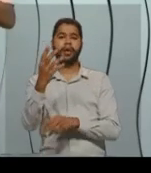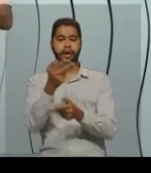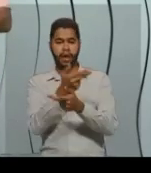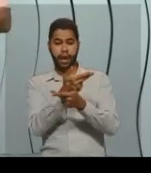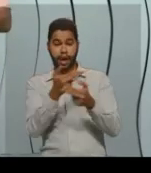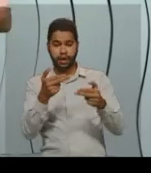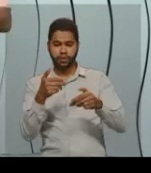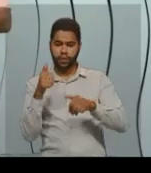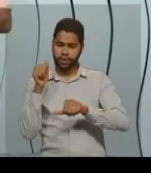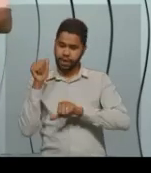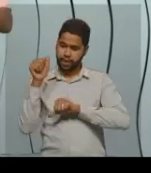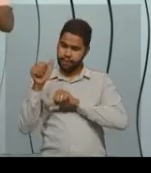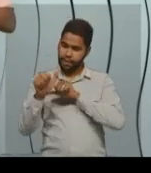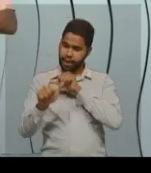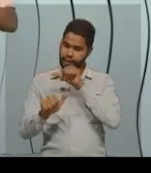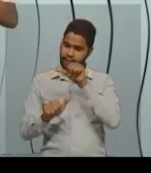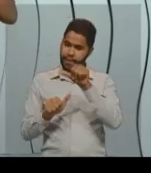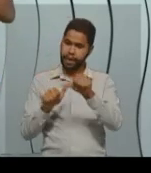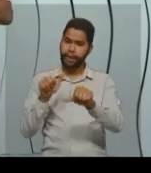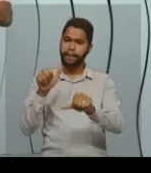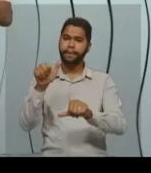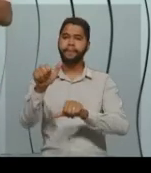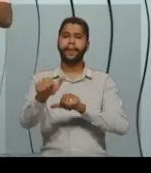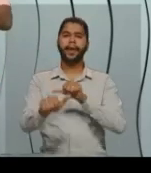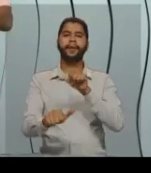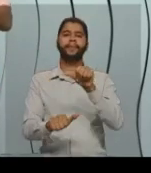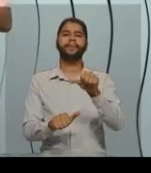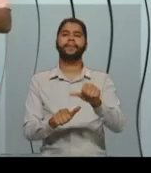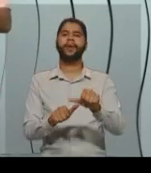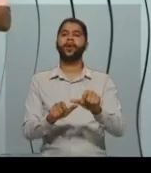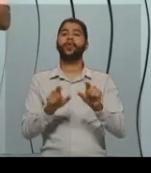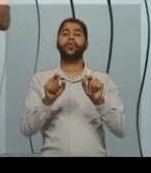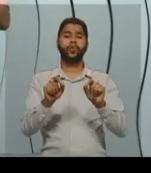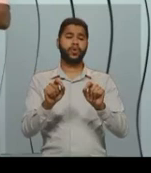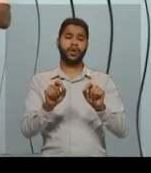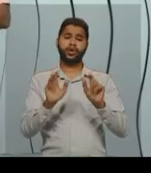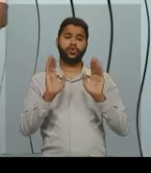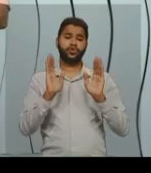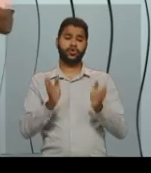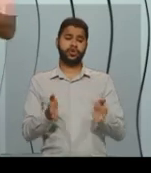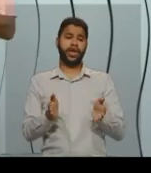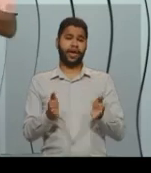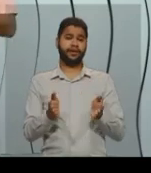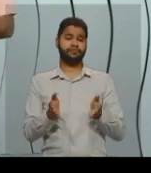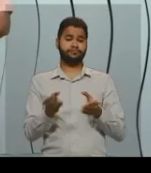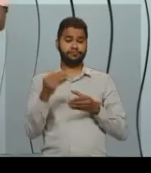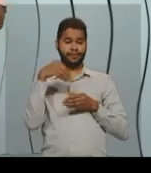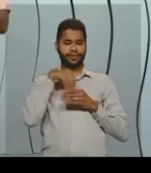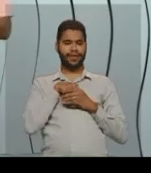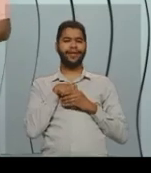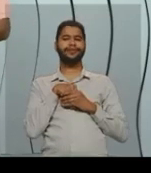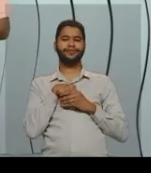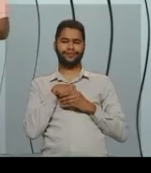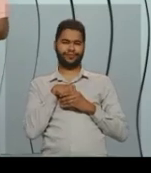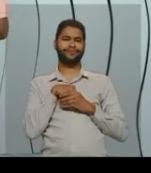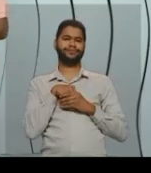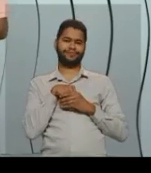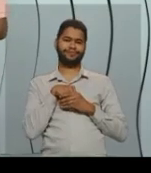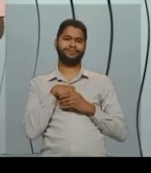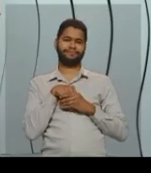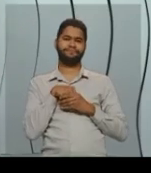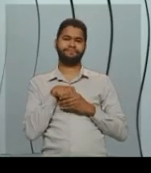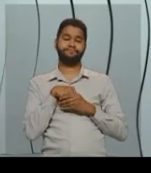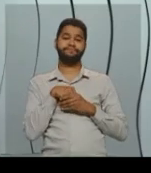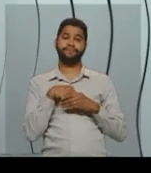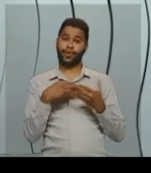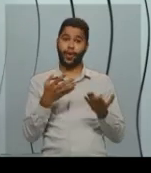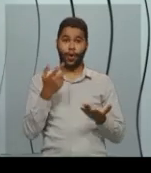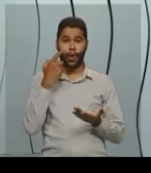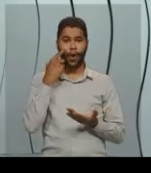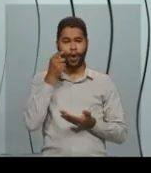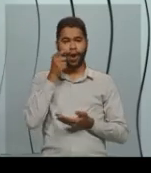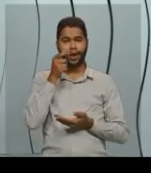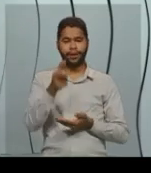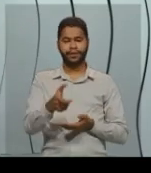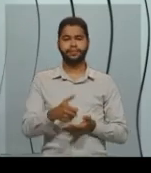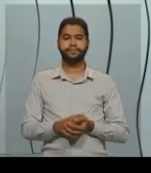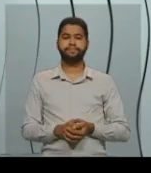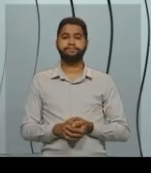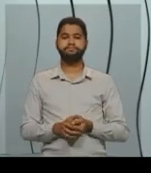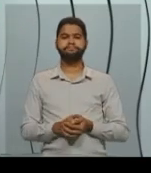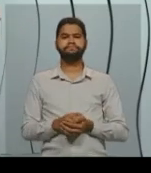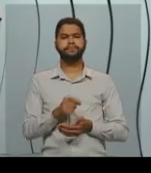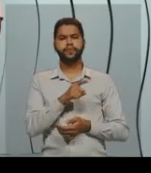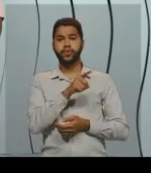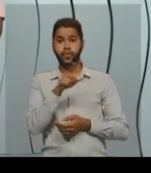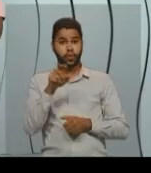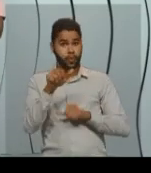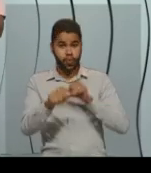coisas mudam para atualizar aquilo que elas já eram de partida, de início. Olha que interessante. Se